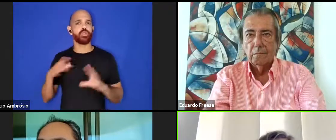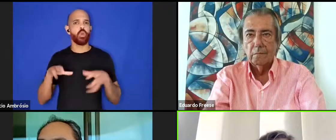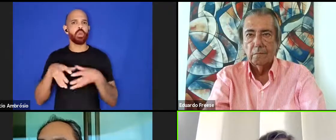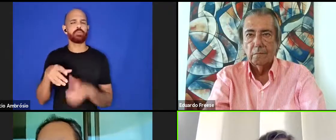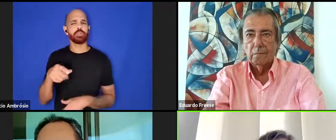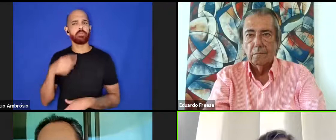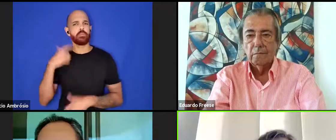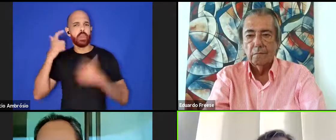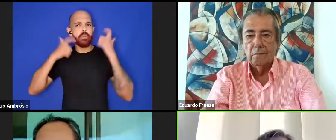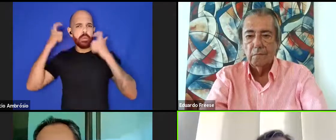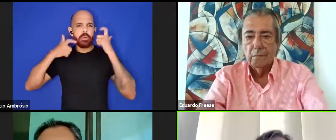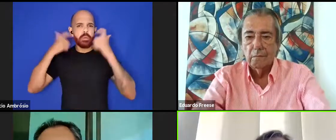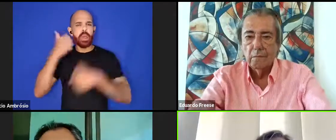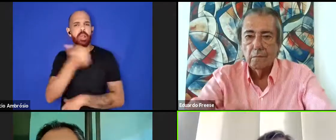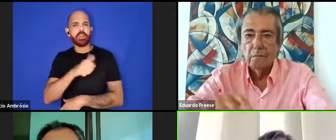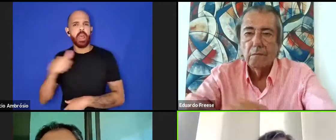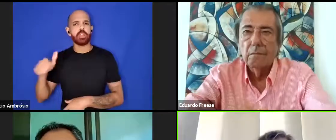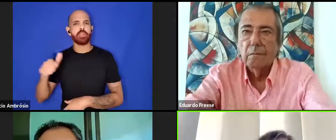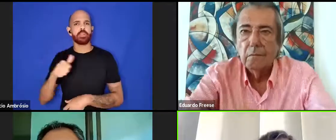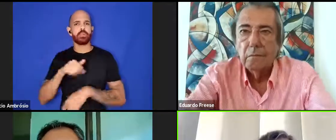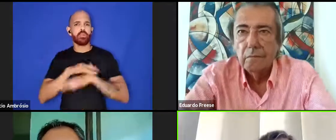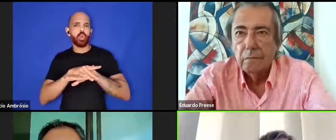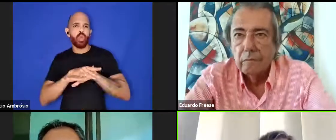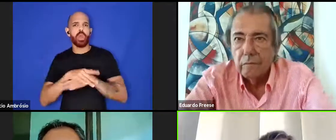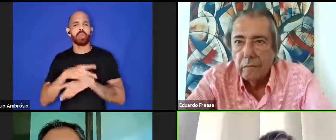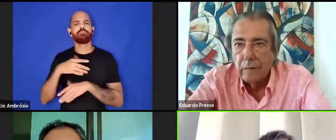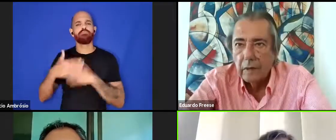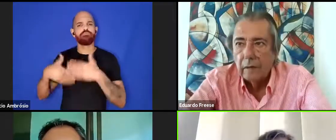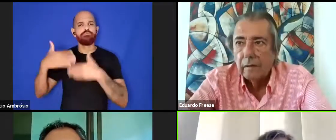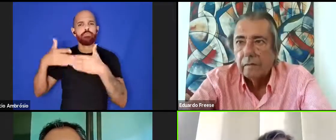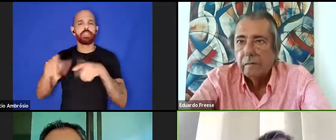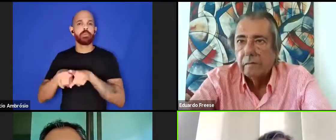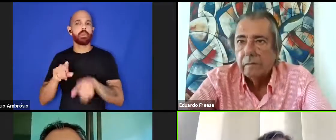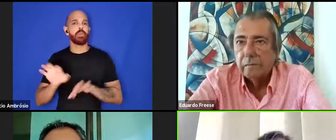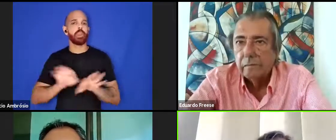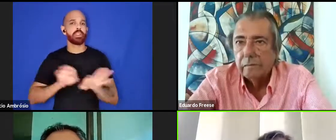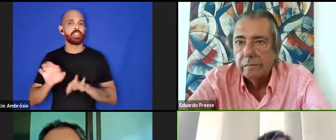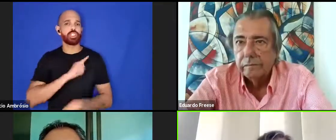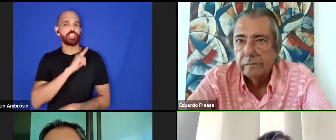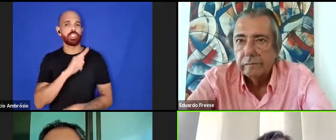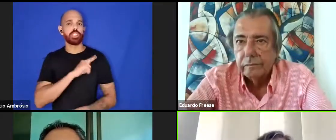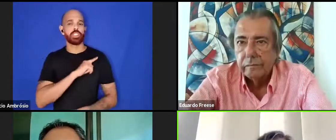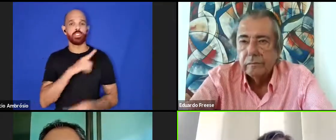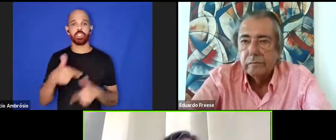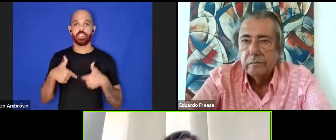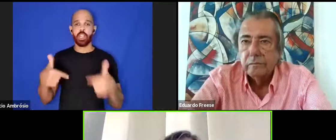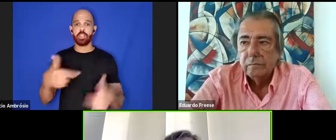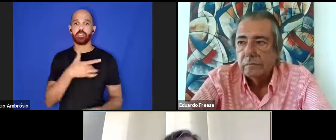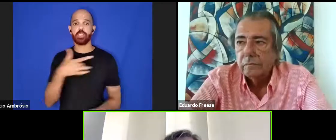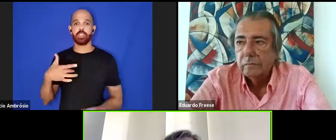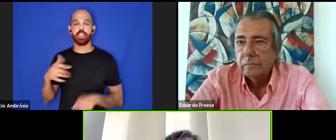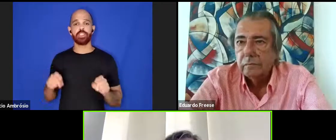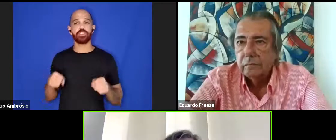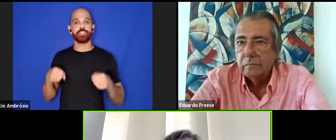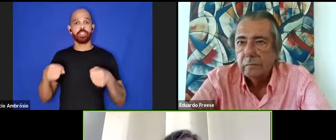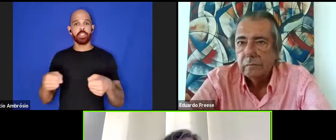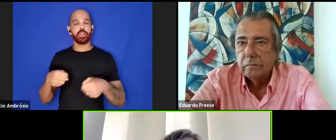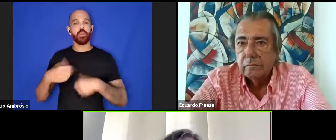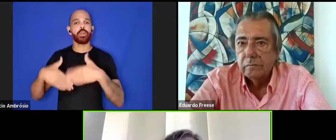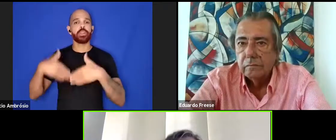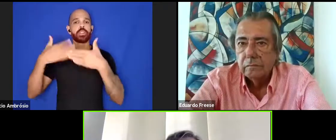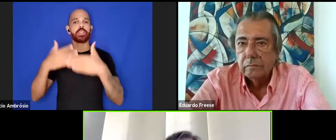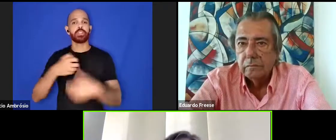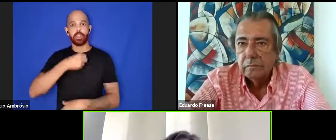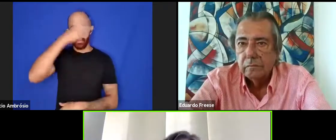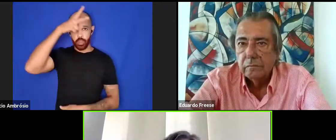determinantes do processo de saúde-doença, o planejamento e a gestão das ações sanitárias e o engajamento no processo de municipalização da